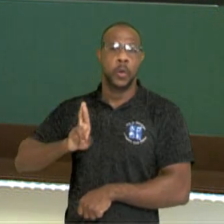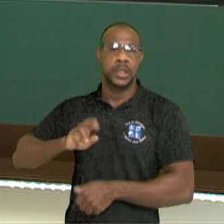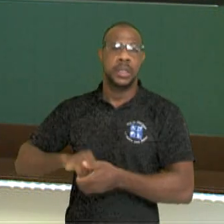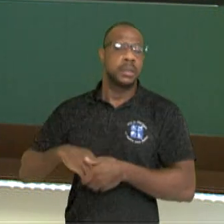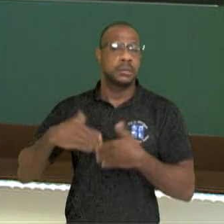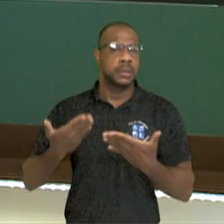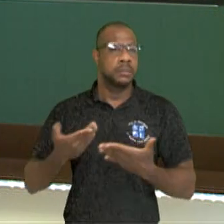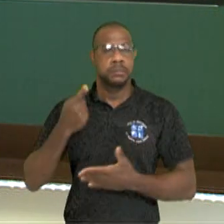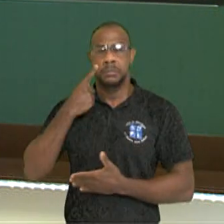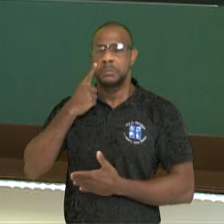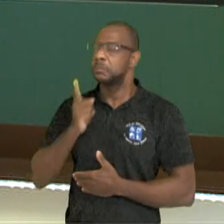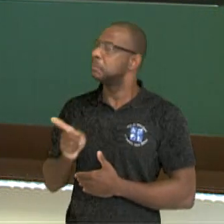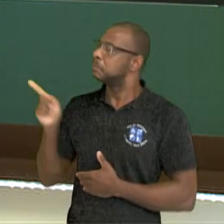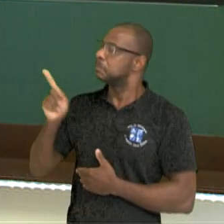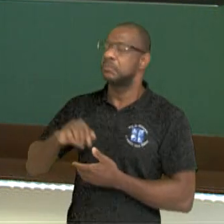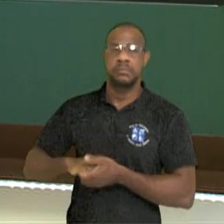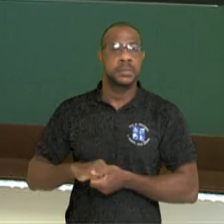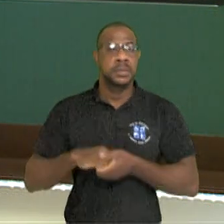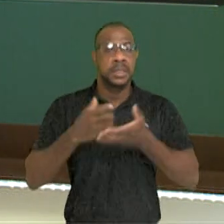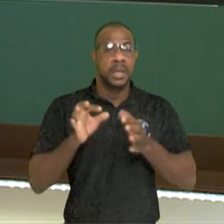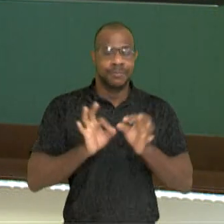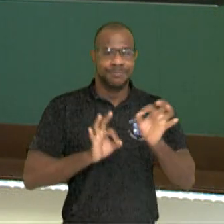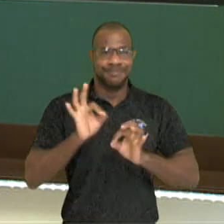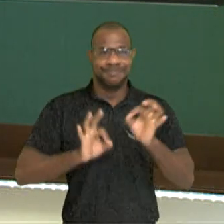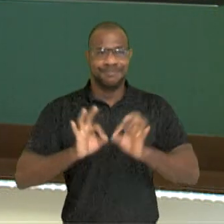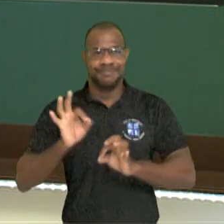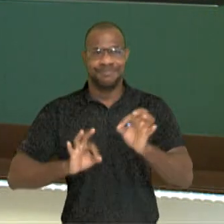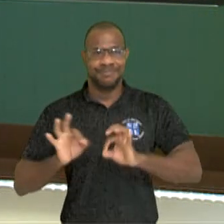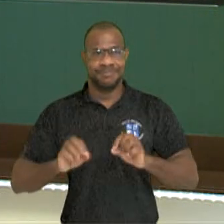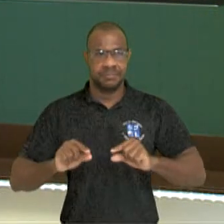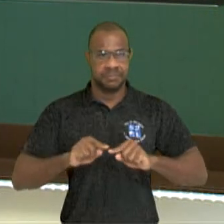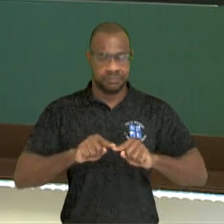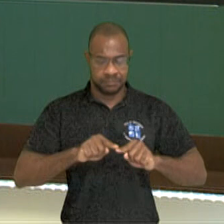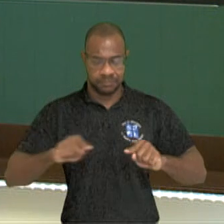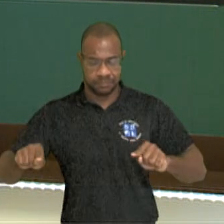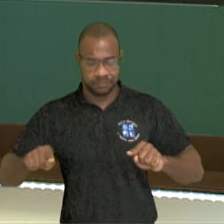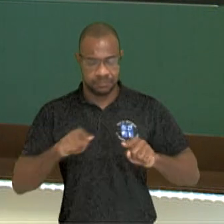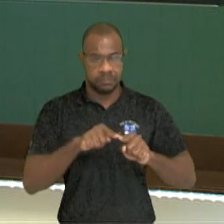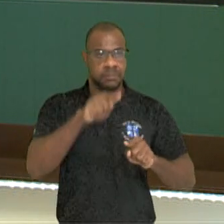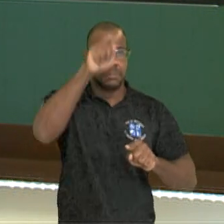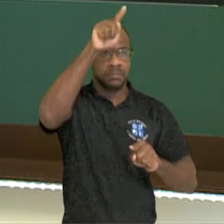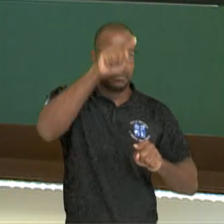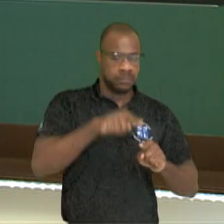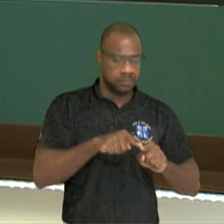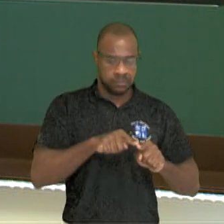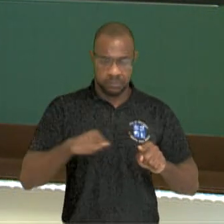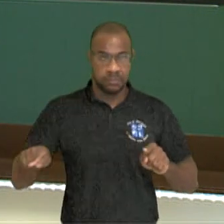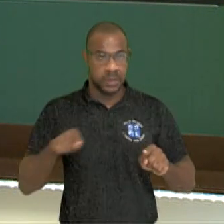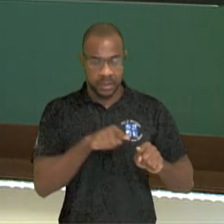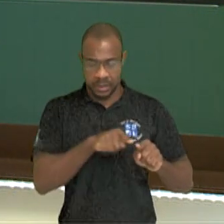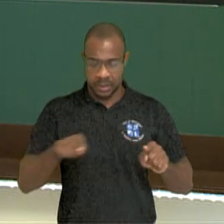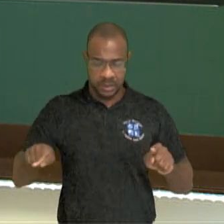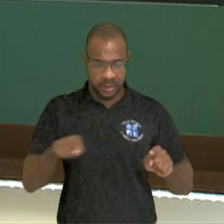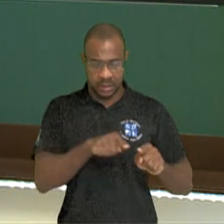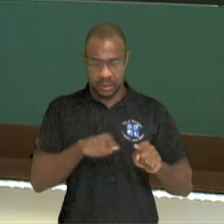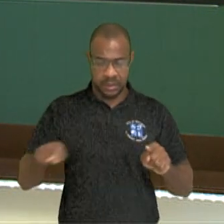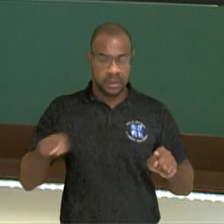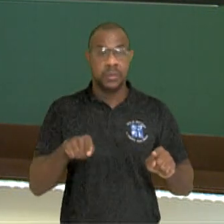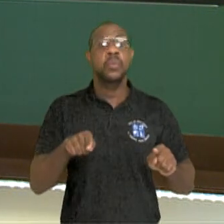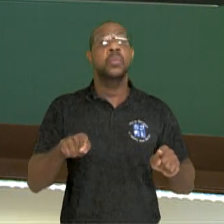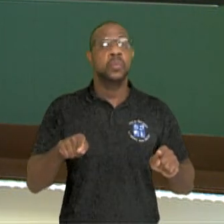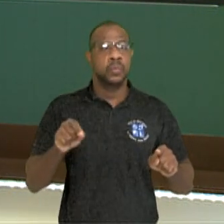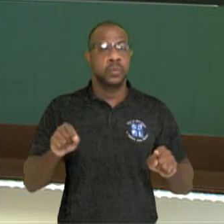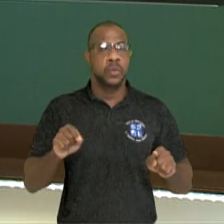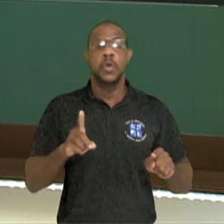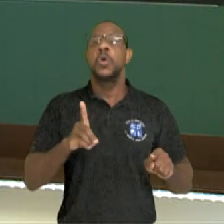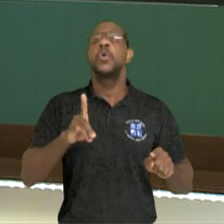que ele organiza os dois eixos do gráfico, sendo esse eixo aqui da horizontal